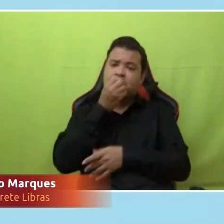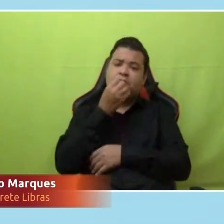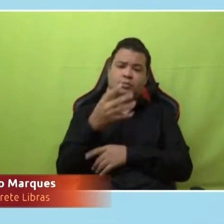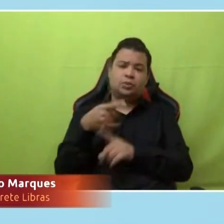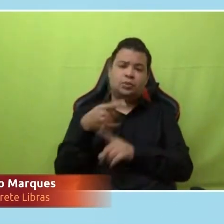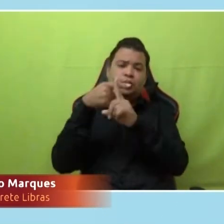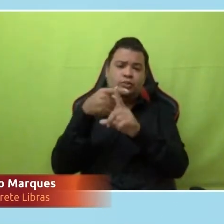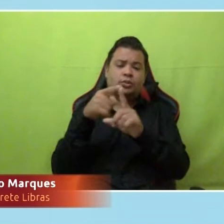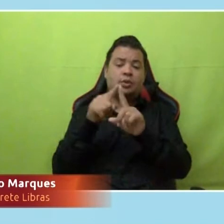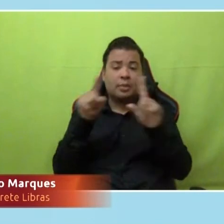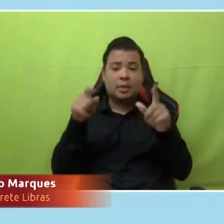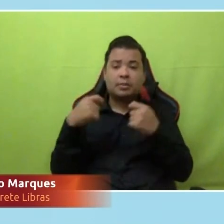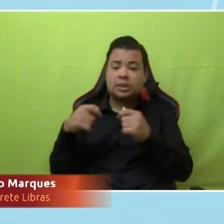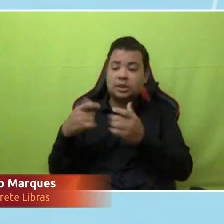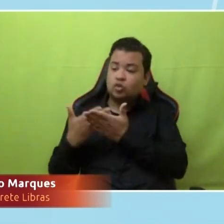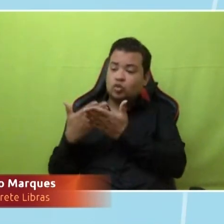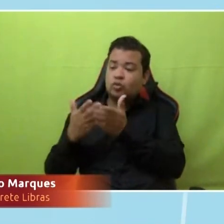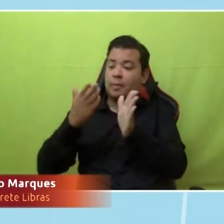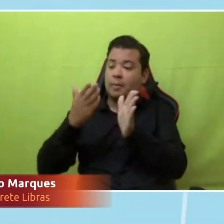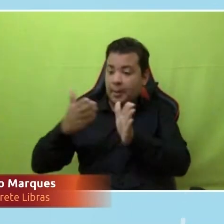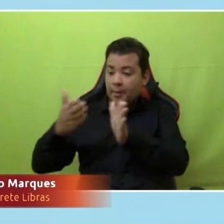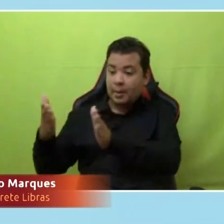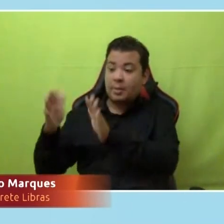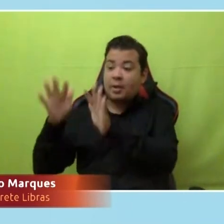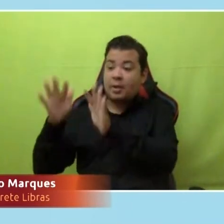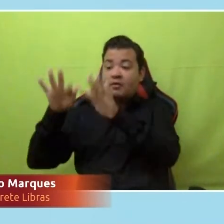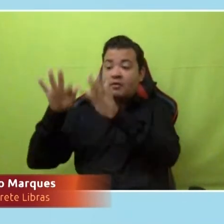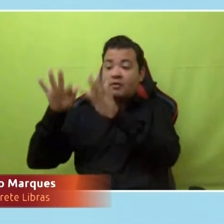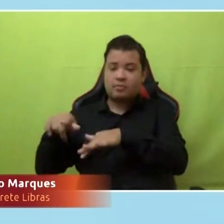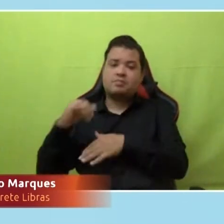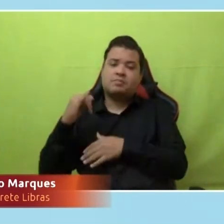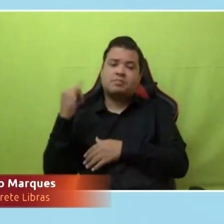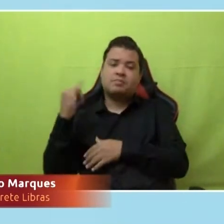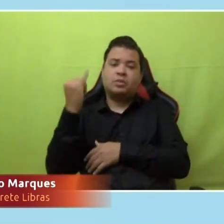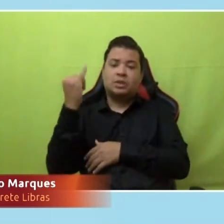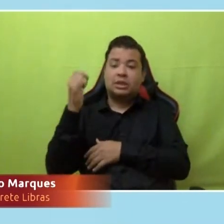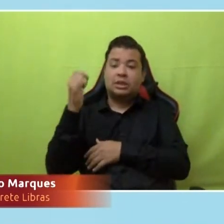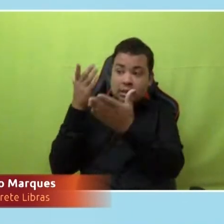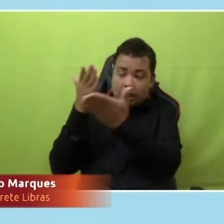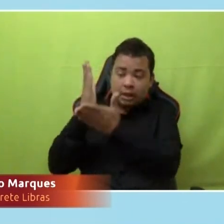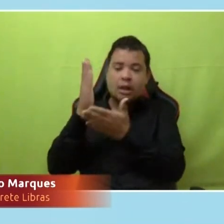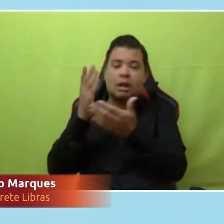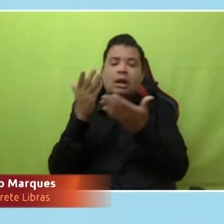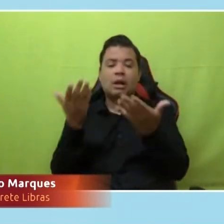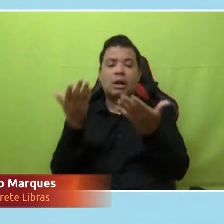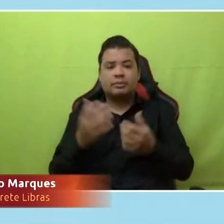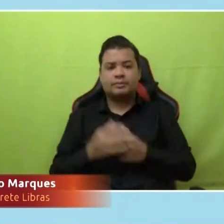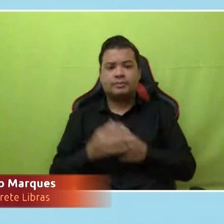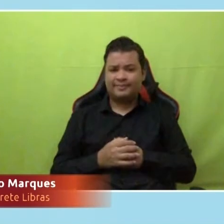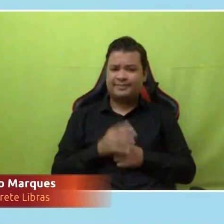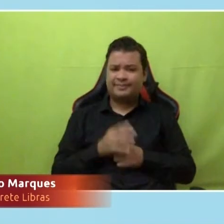final dos estudos e a aprovação para uso nesse grupo. Então deve demorar ainda alguns